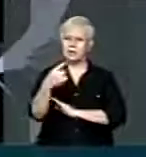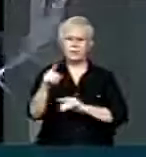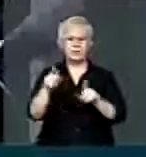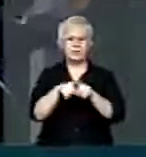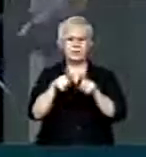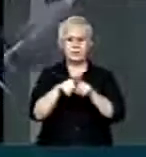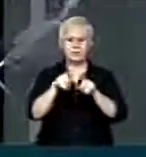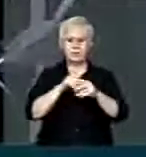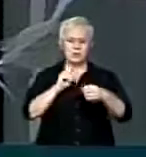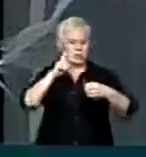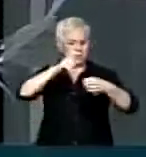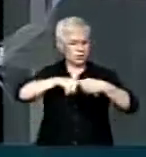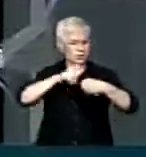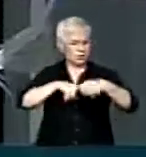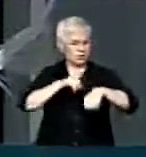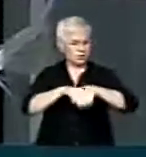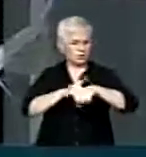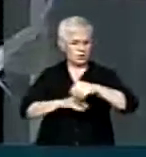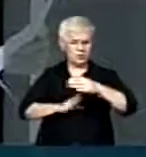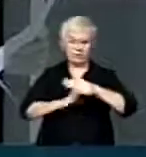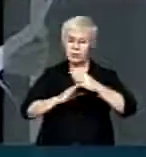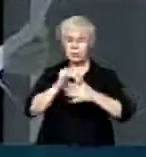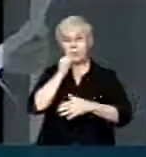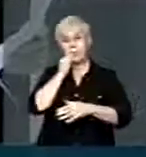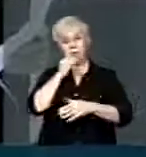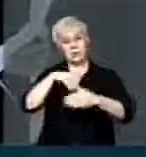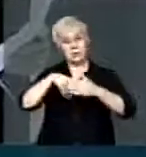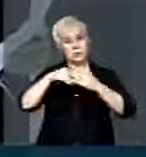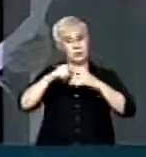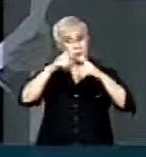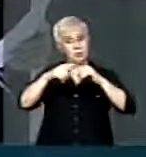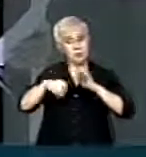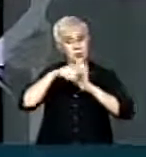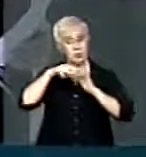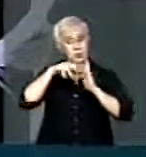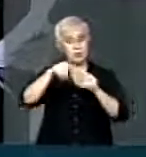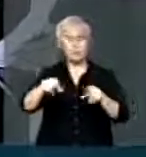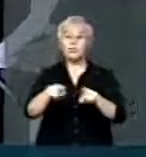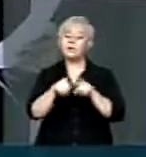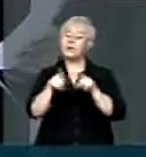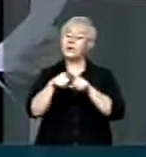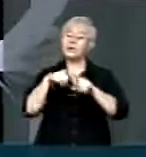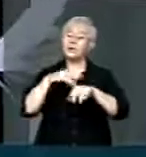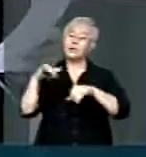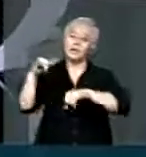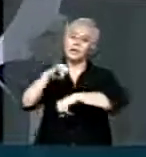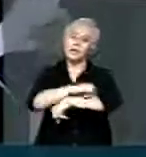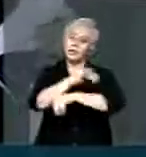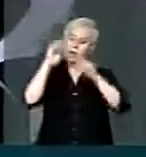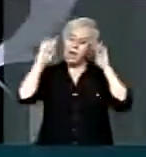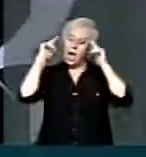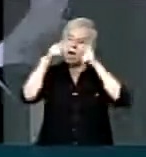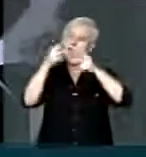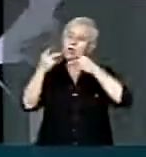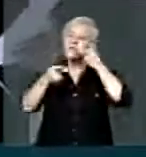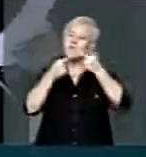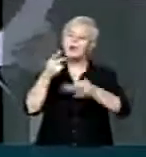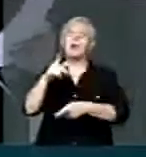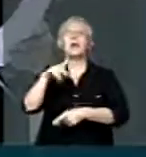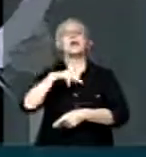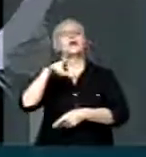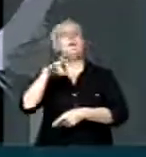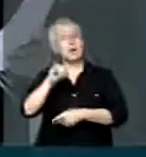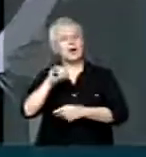concessões temporárias. Vemos aí a nossa Copa do Mundo, mas nós vemos aí aeroportos dizendo que está havendo a